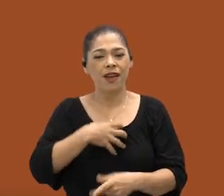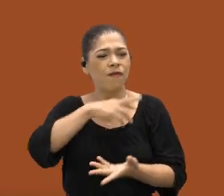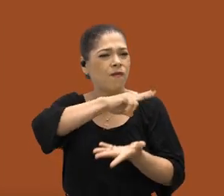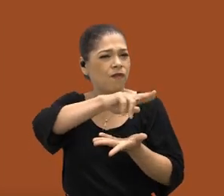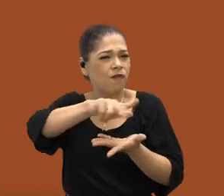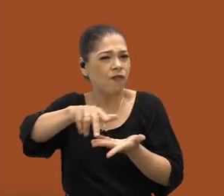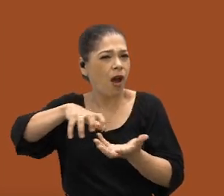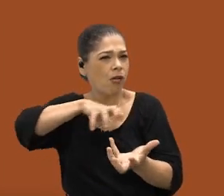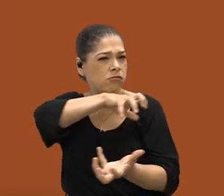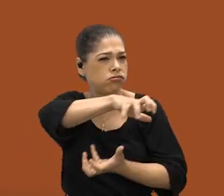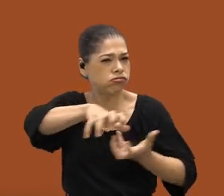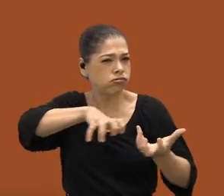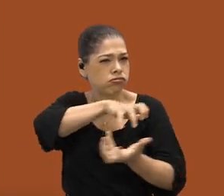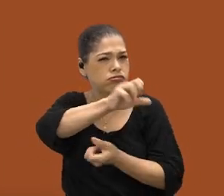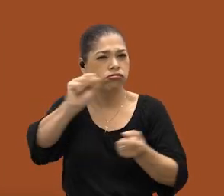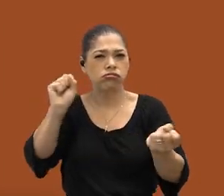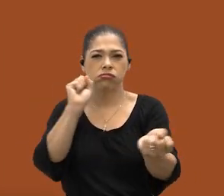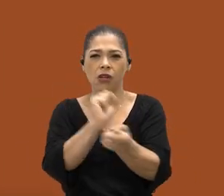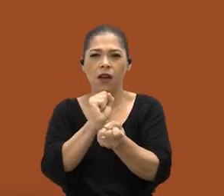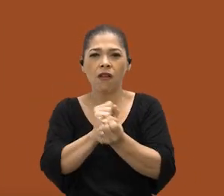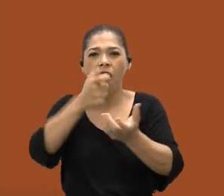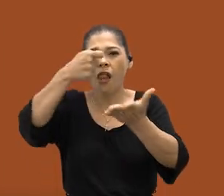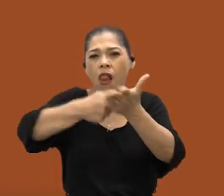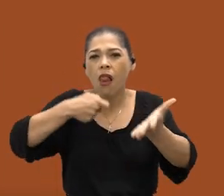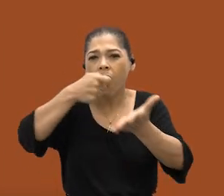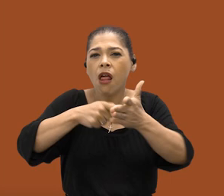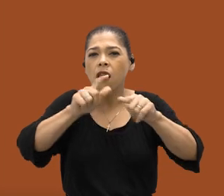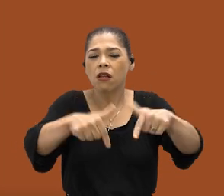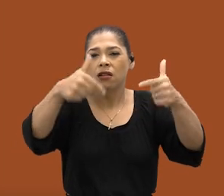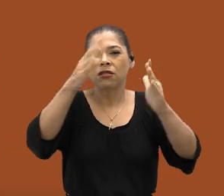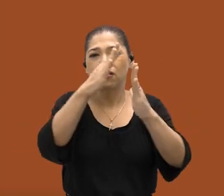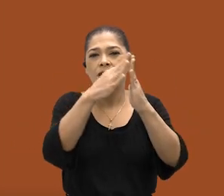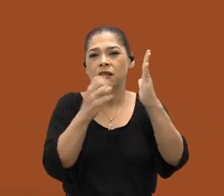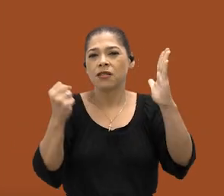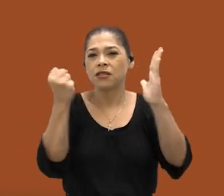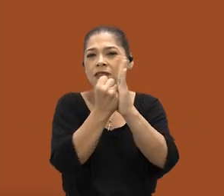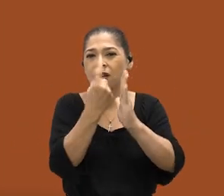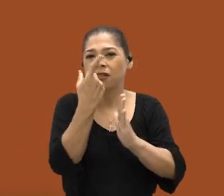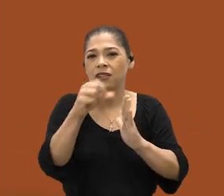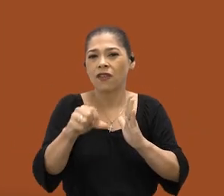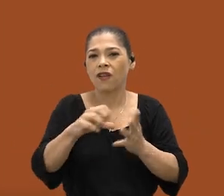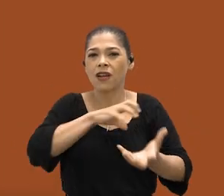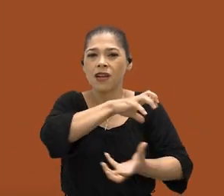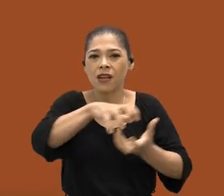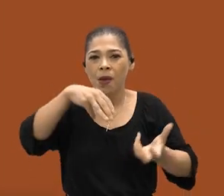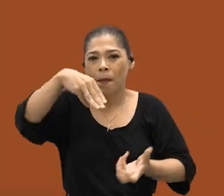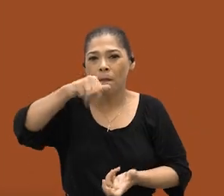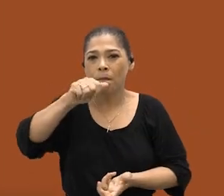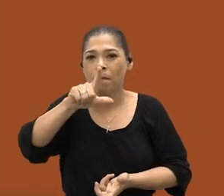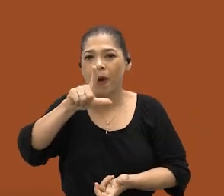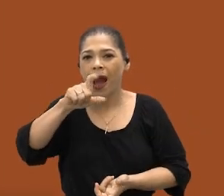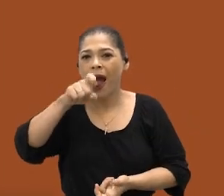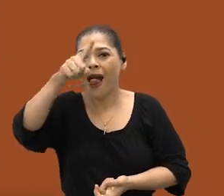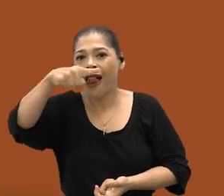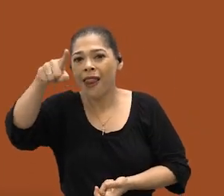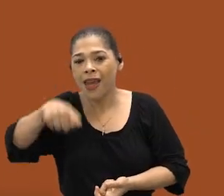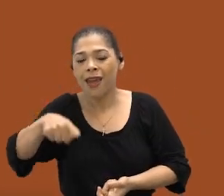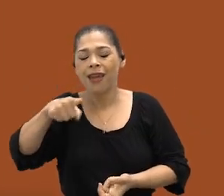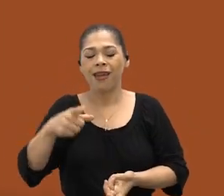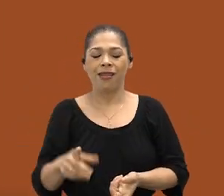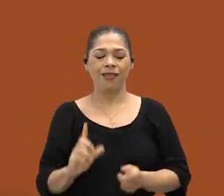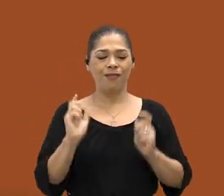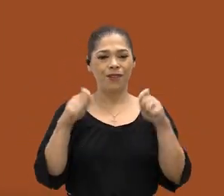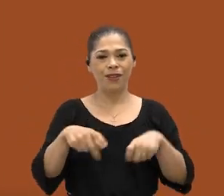palco de um grande ciclo de revoltas escravas no século XIX destacadamente a revolta A Rebelião uma lei